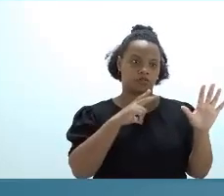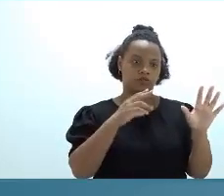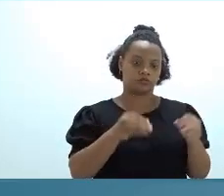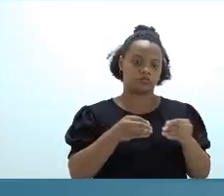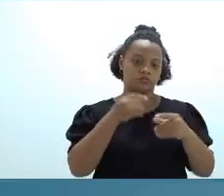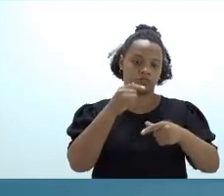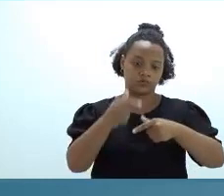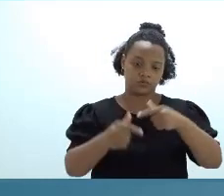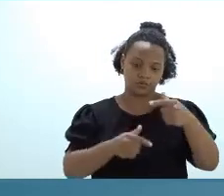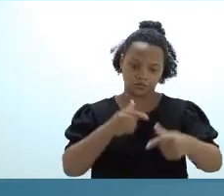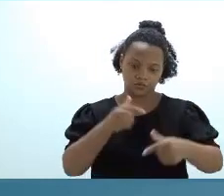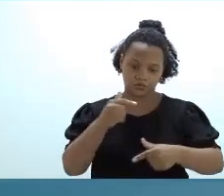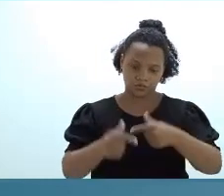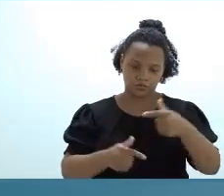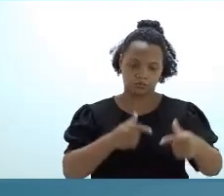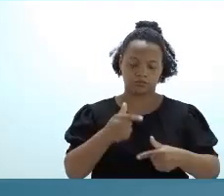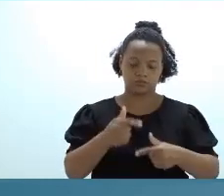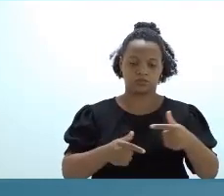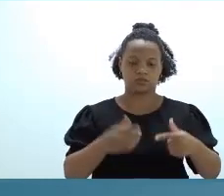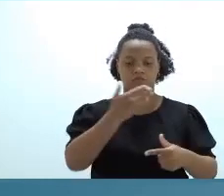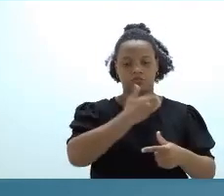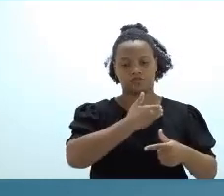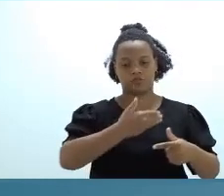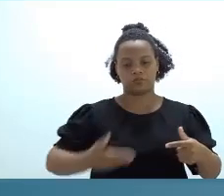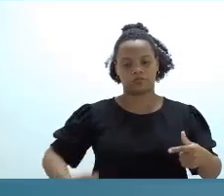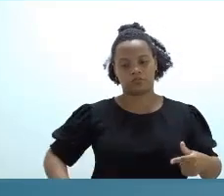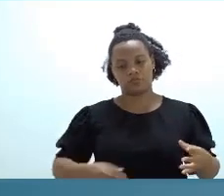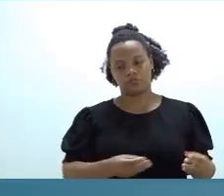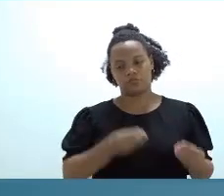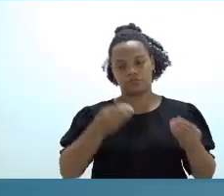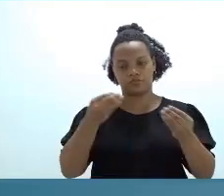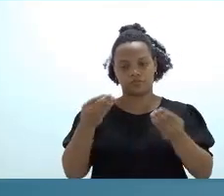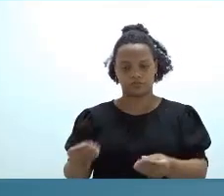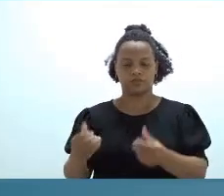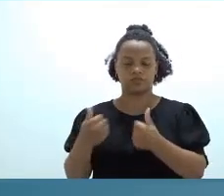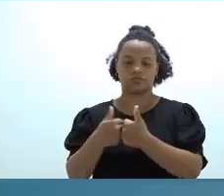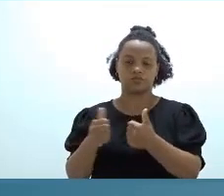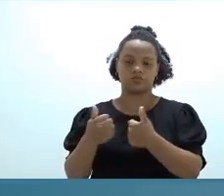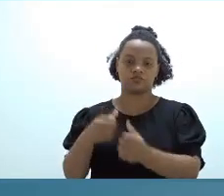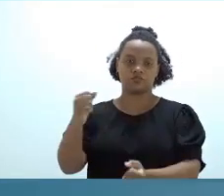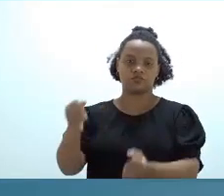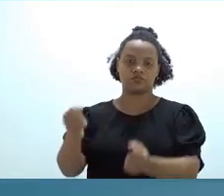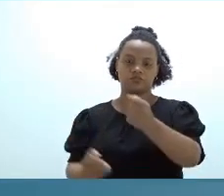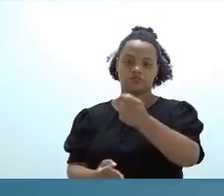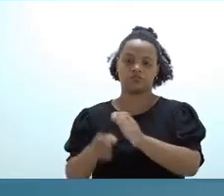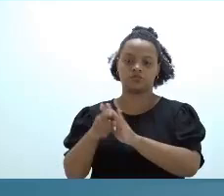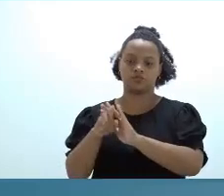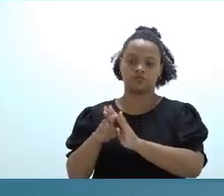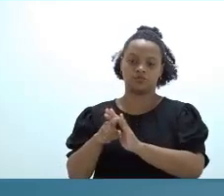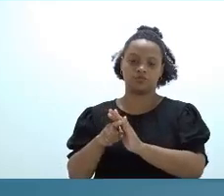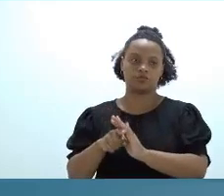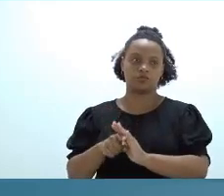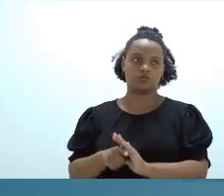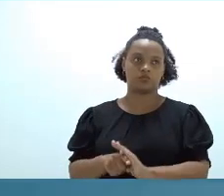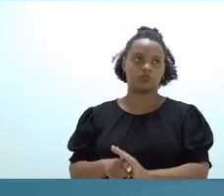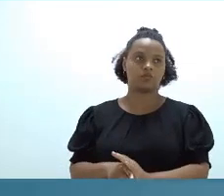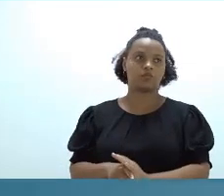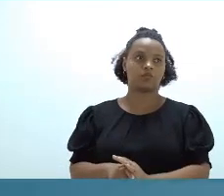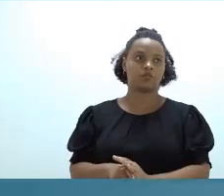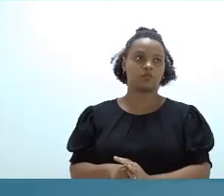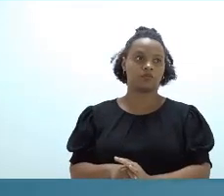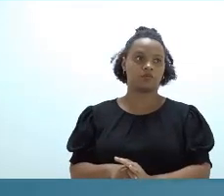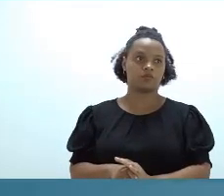prestadora de serviço público de transporte concedido e fiscalizado